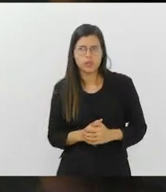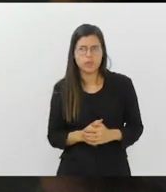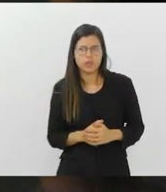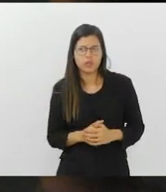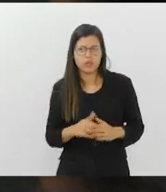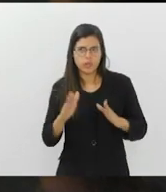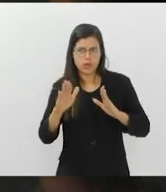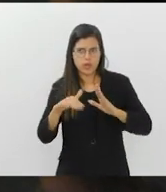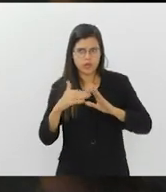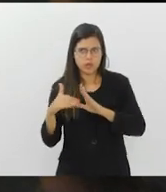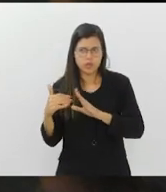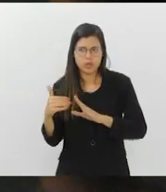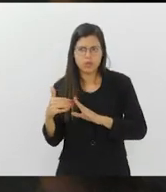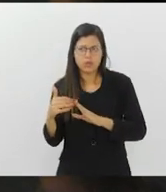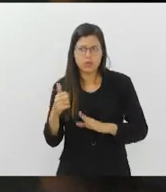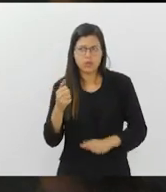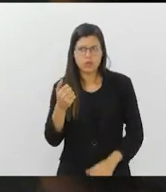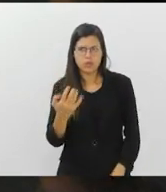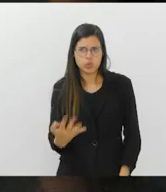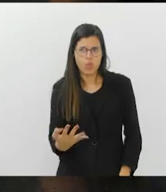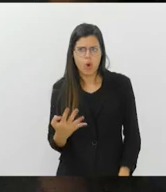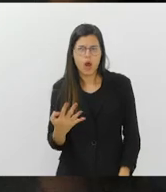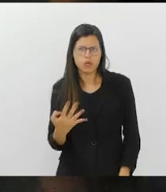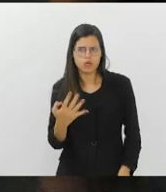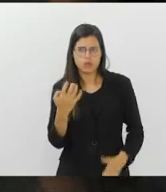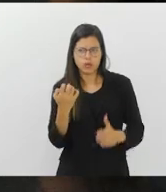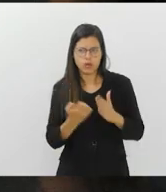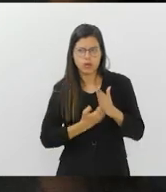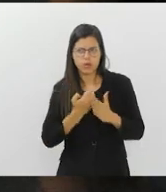Recebemos dessas 4 operadoras,